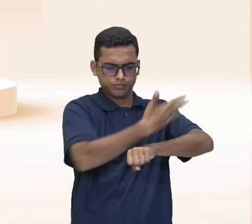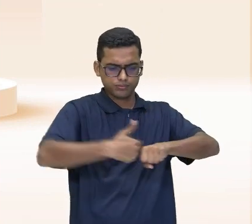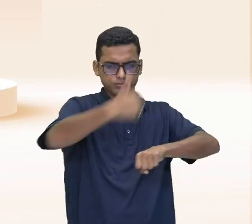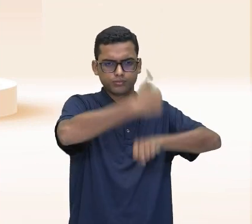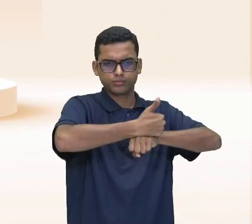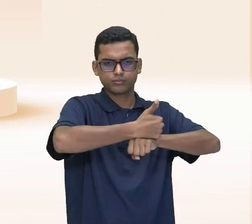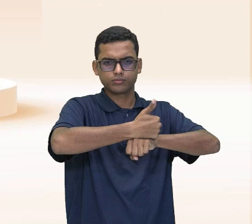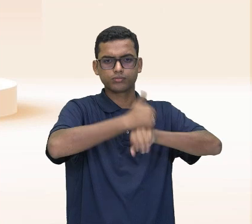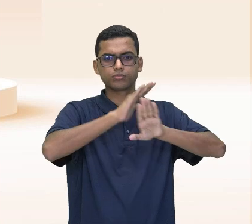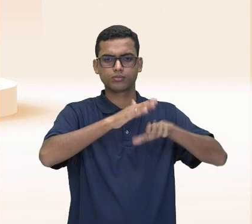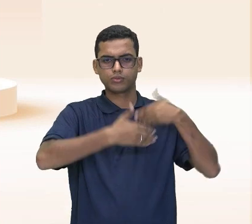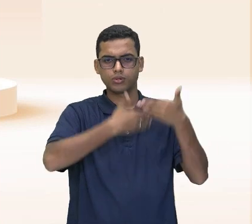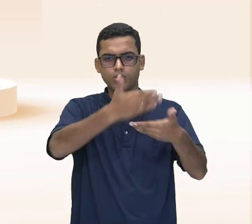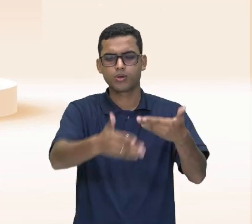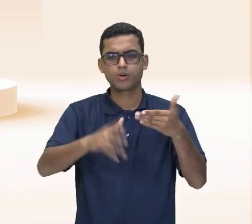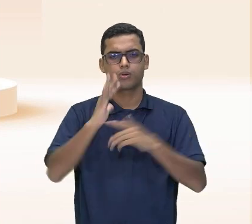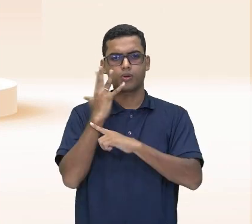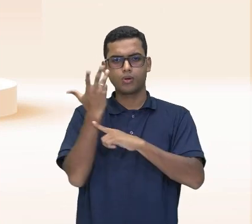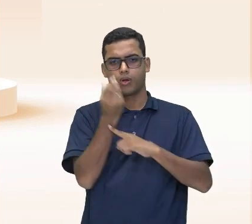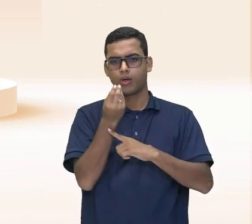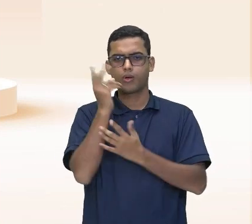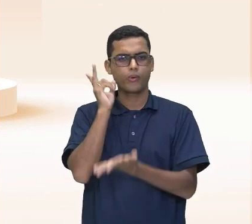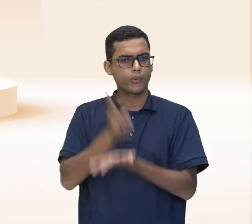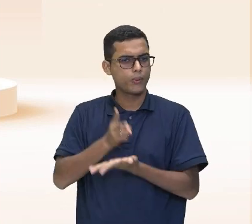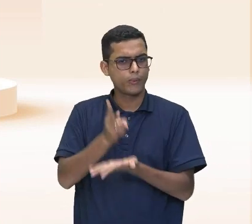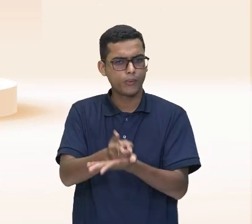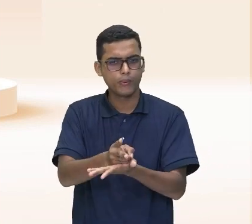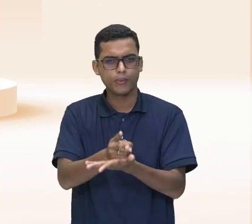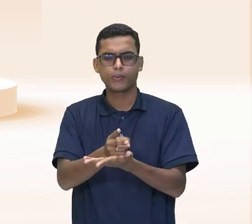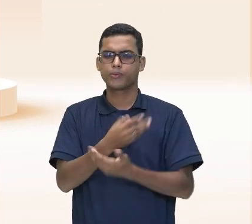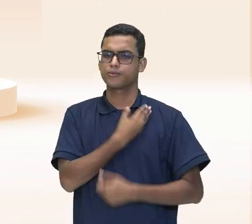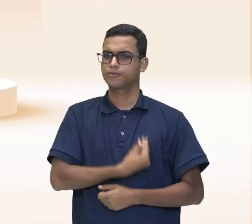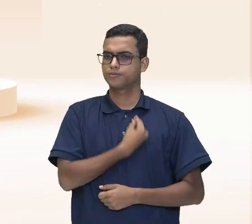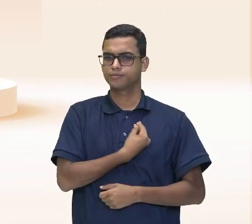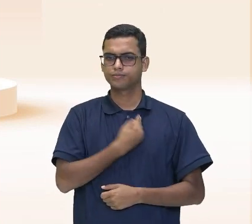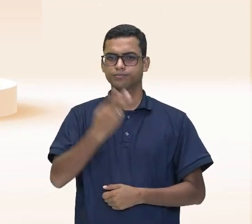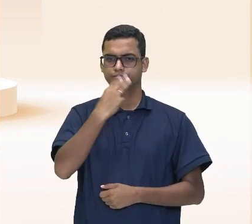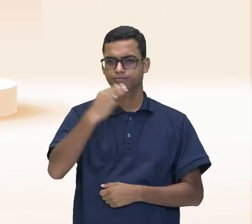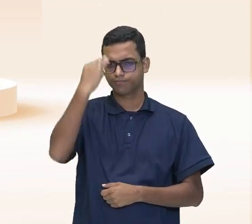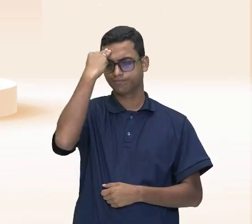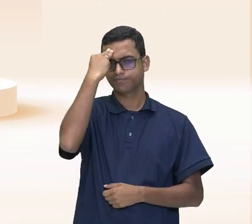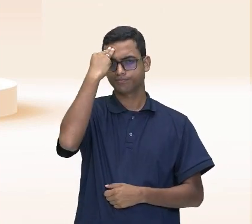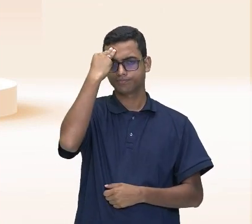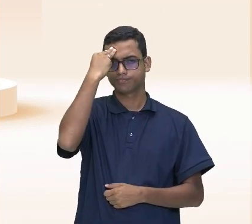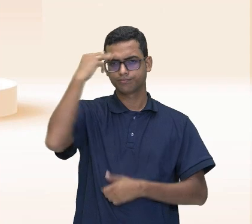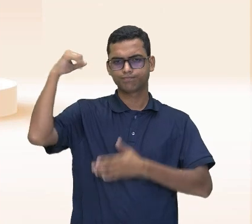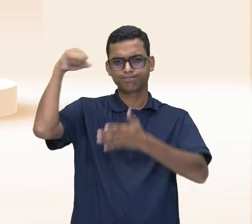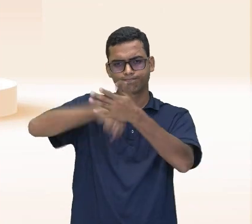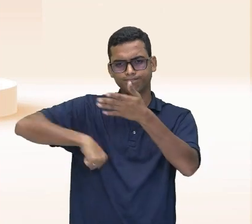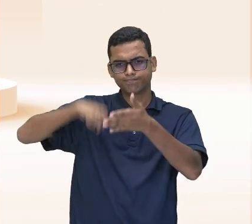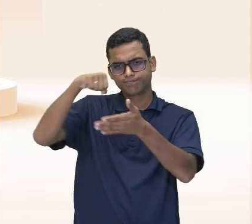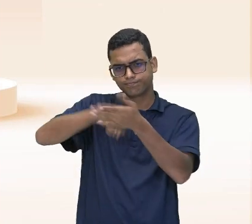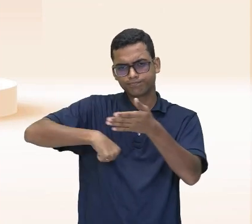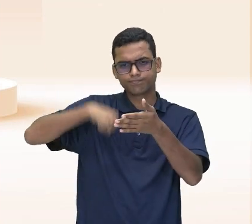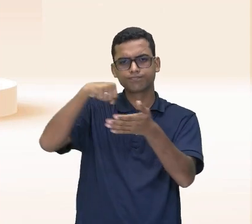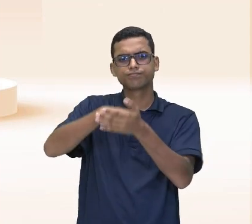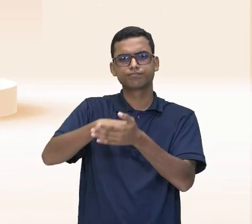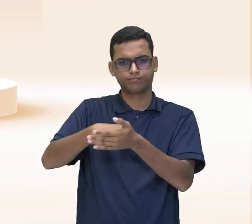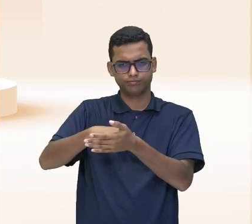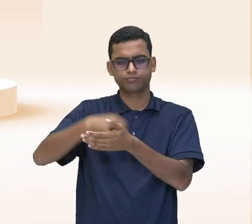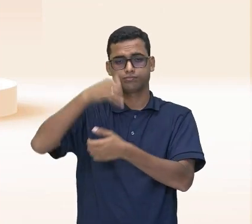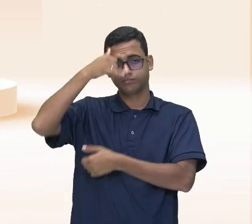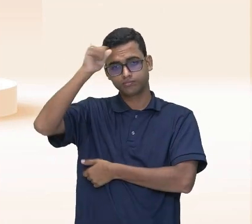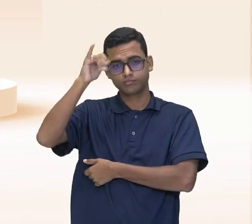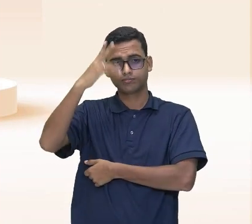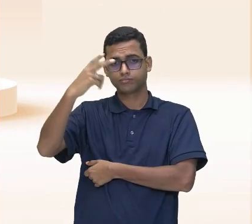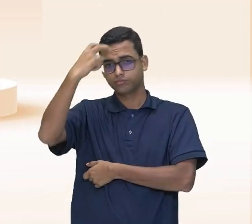a expressão artística continua viva, presente na memória e na luta contra o